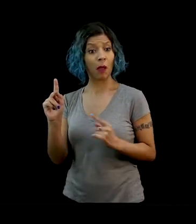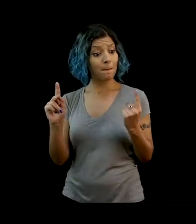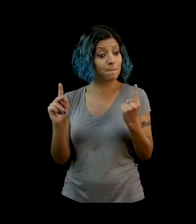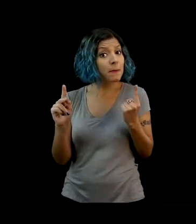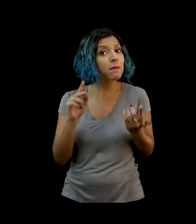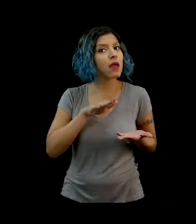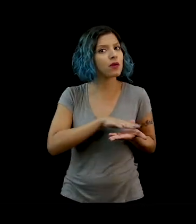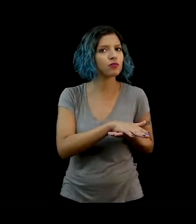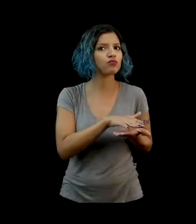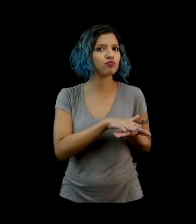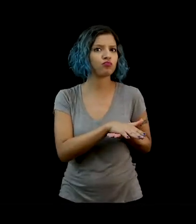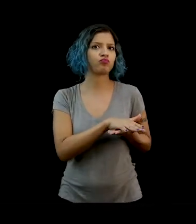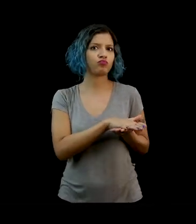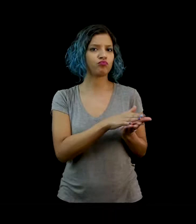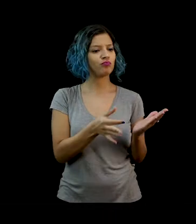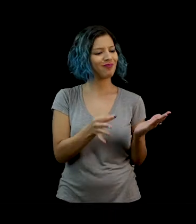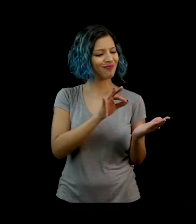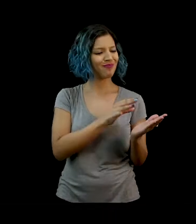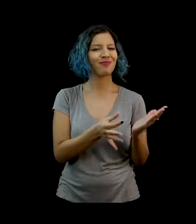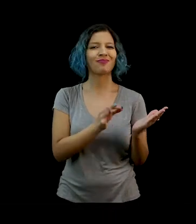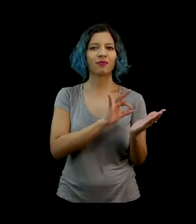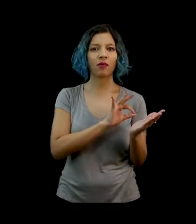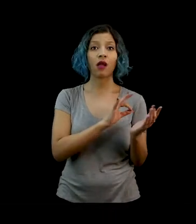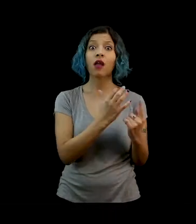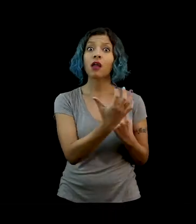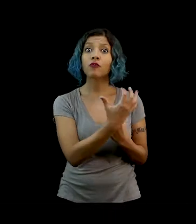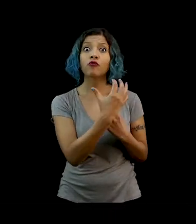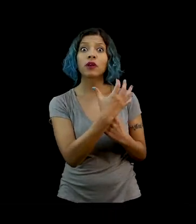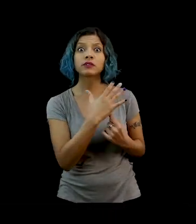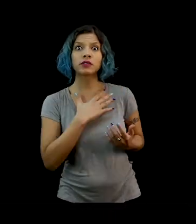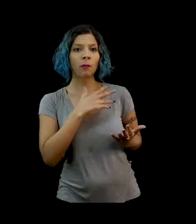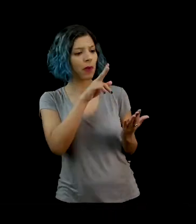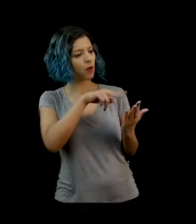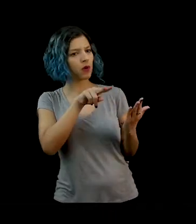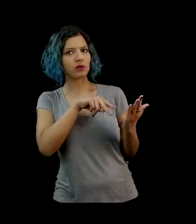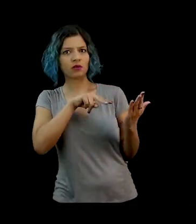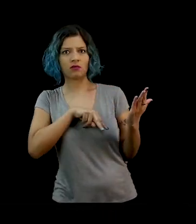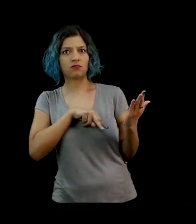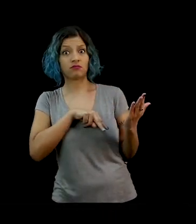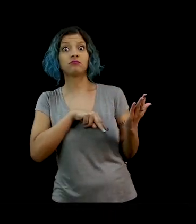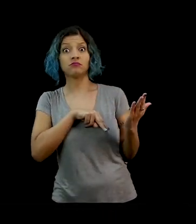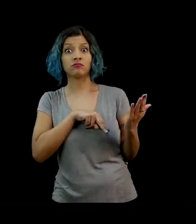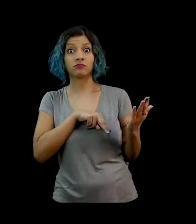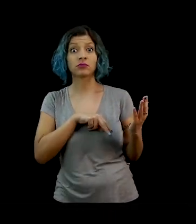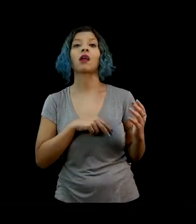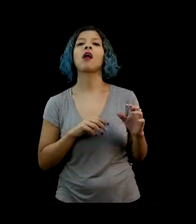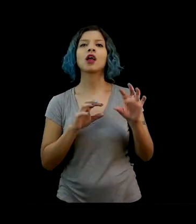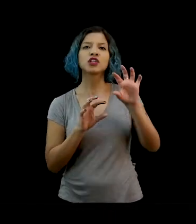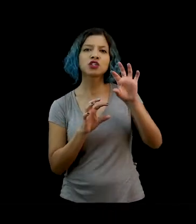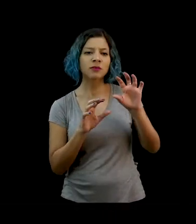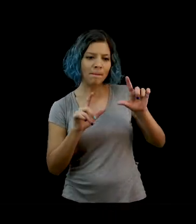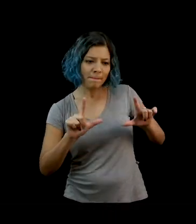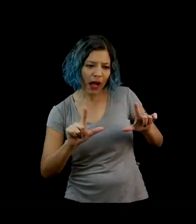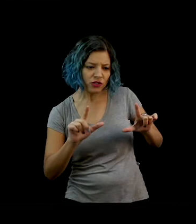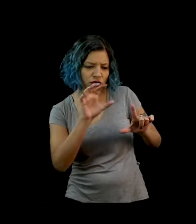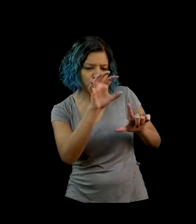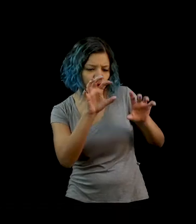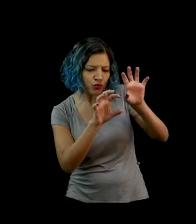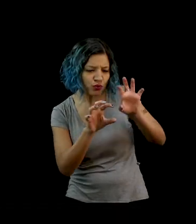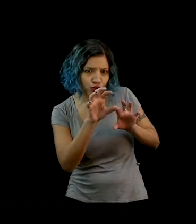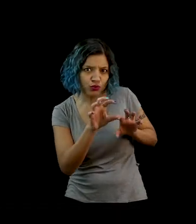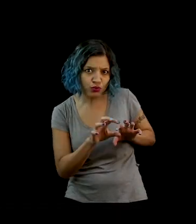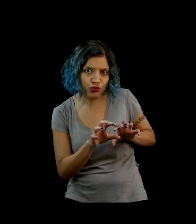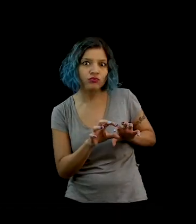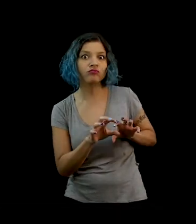lido a diagramação da página ela diz muito sobre a história também e eu acabo